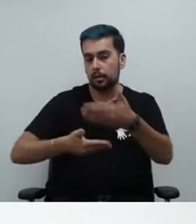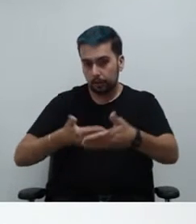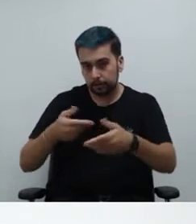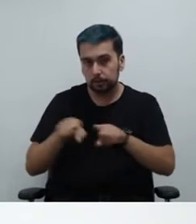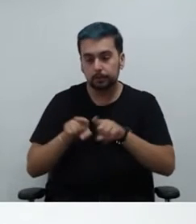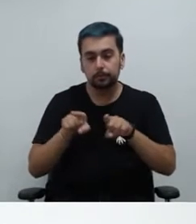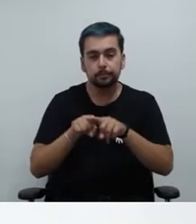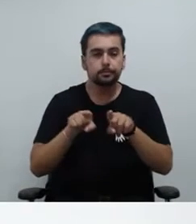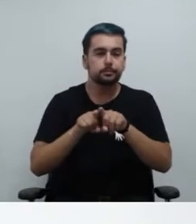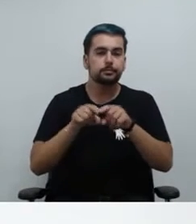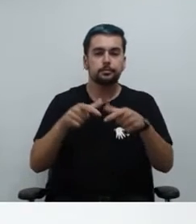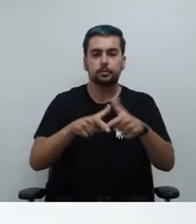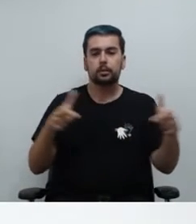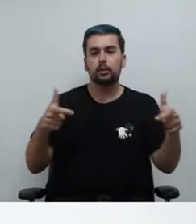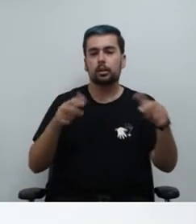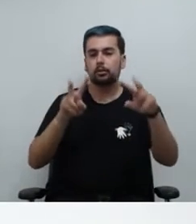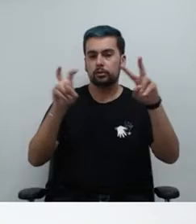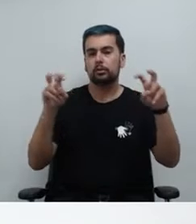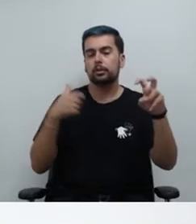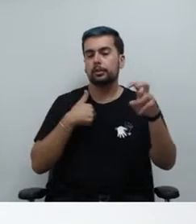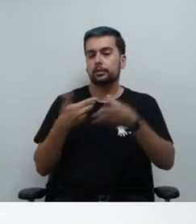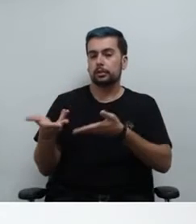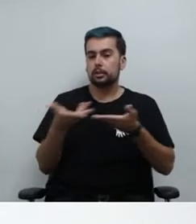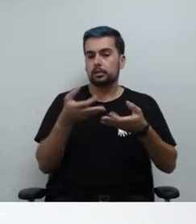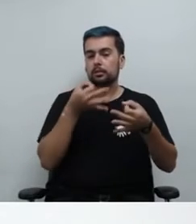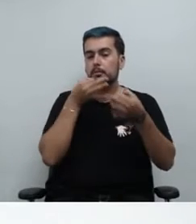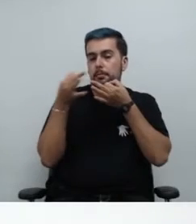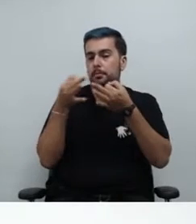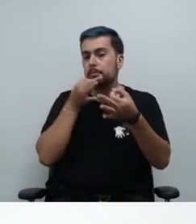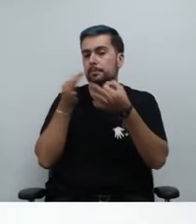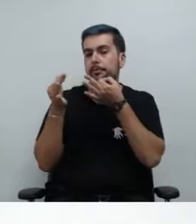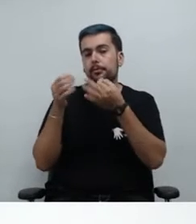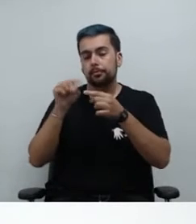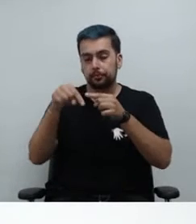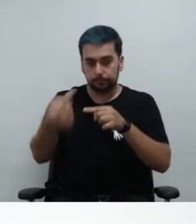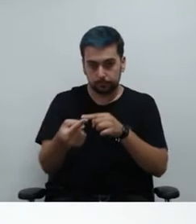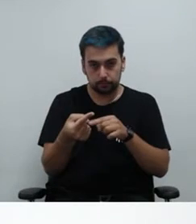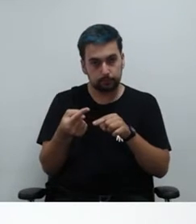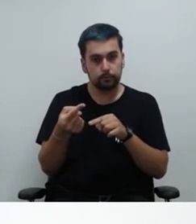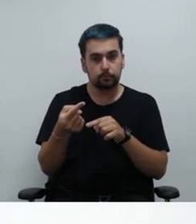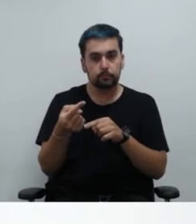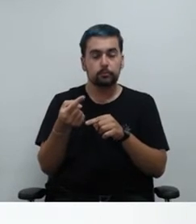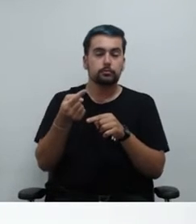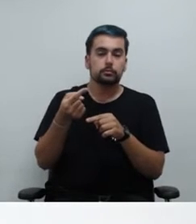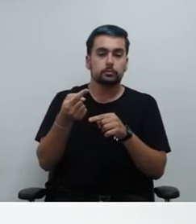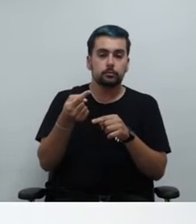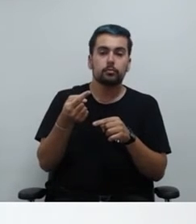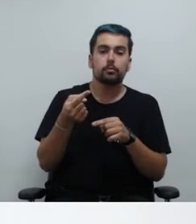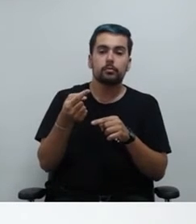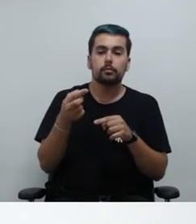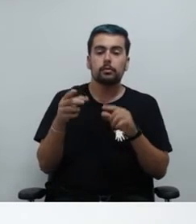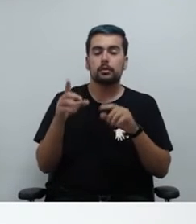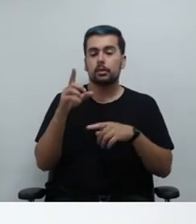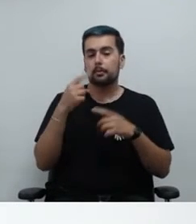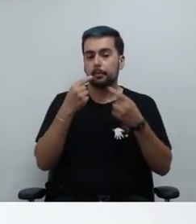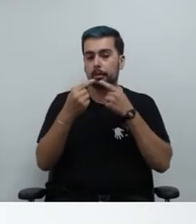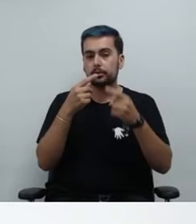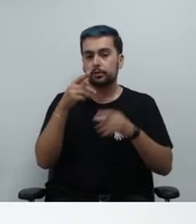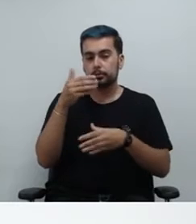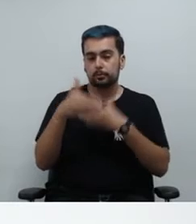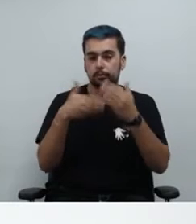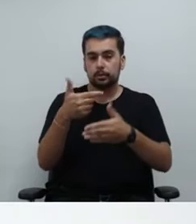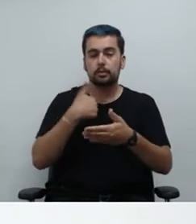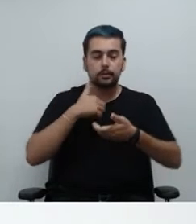vai via pauta, então também vou deixar para trazer comentários na sequência durante o debate do processo. Com isso eu